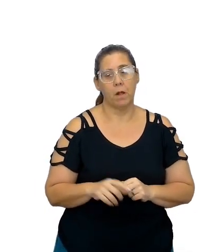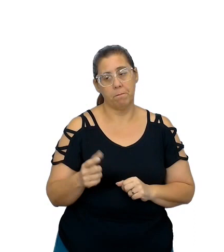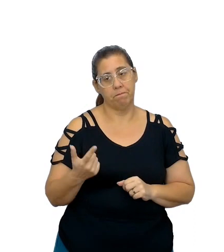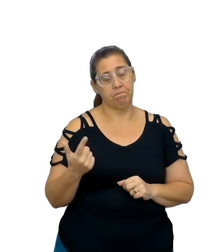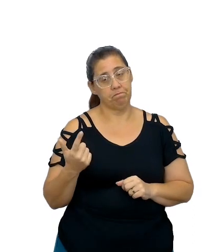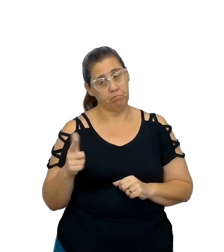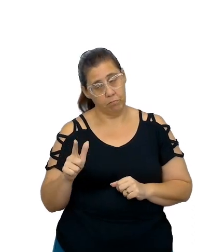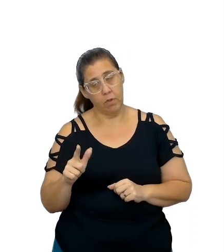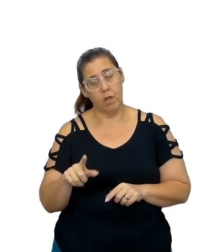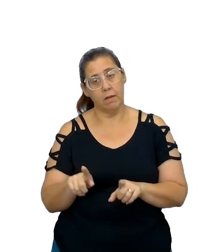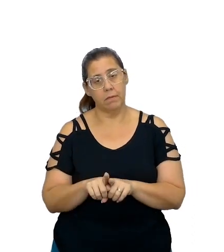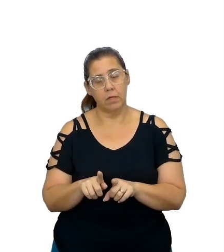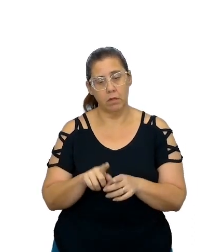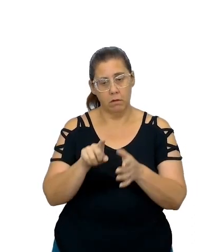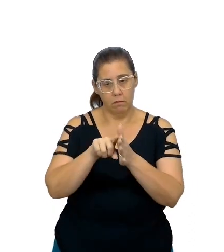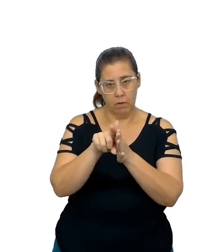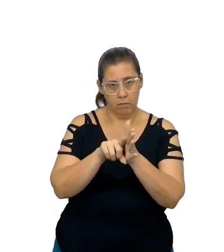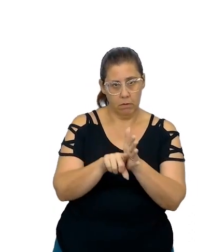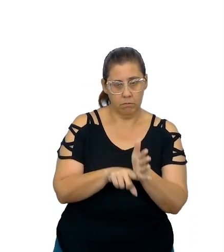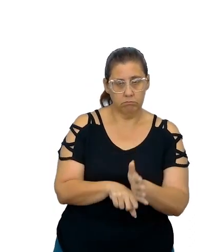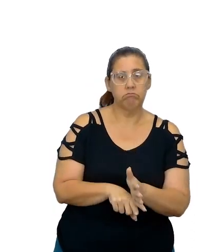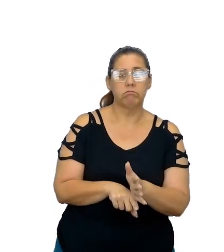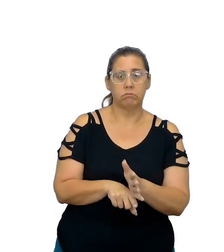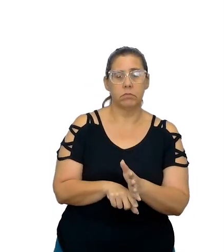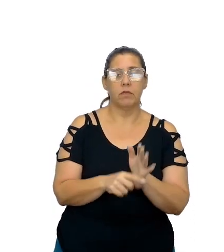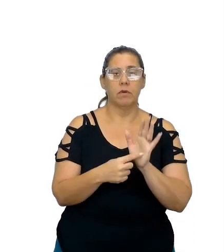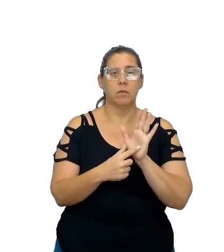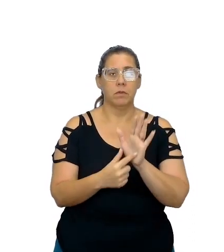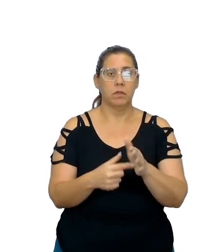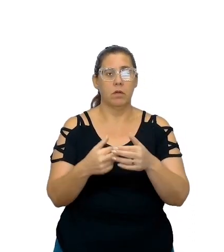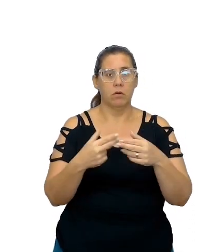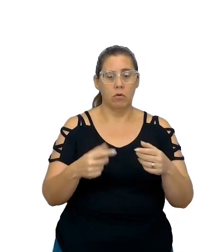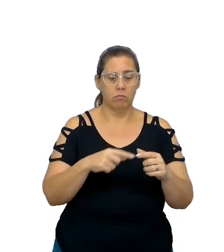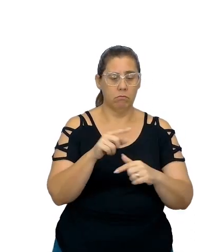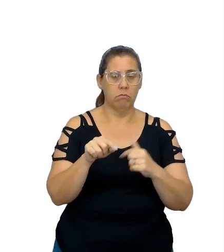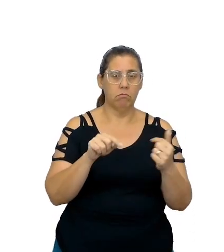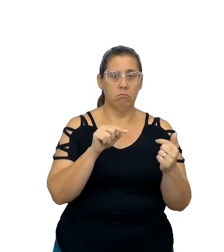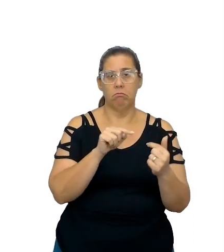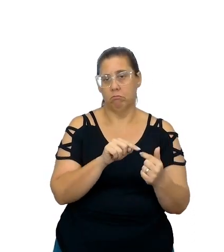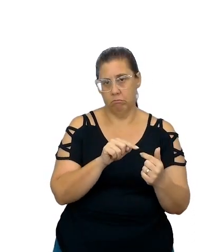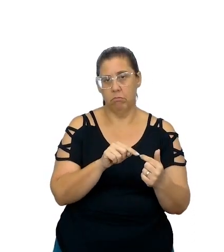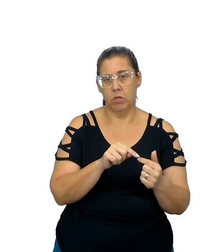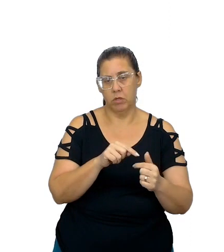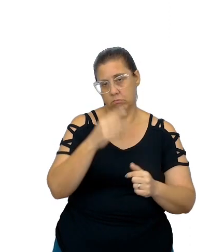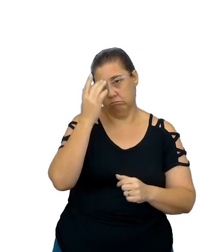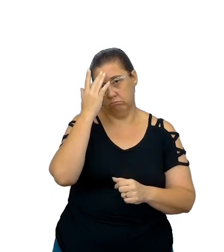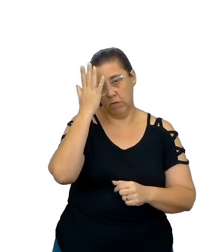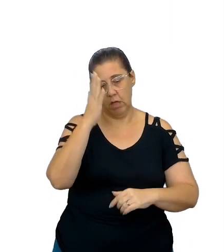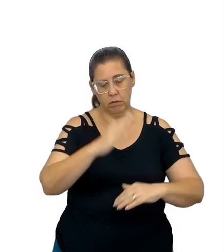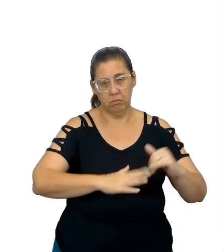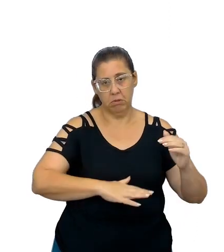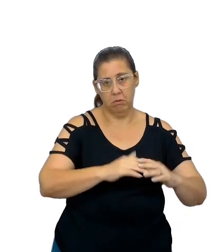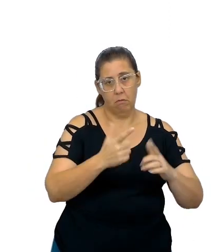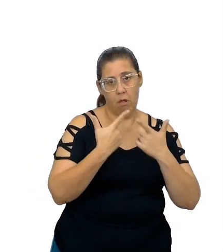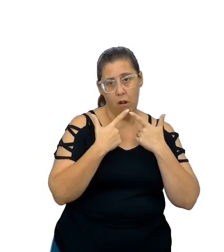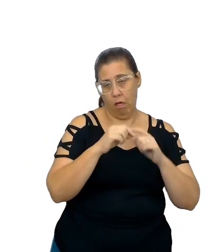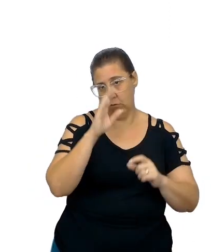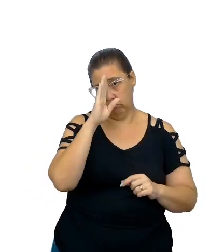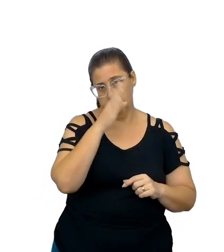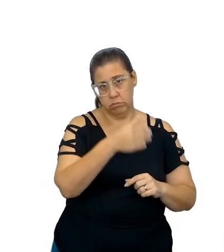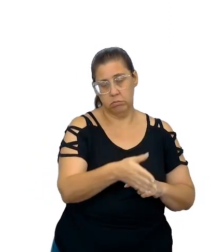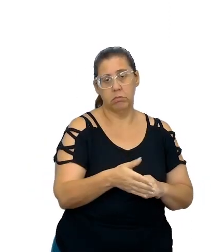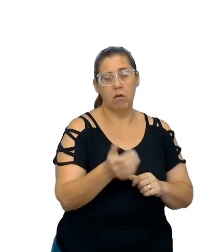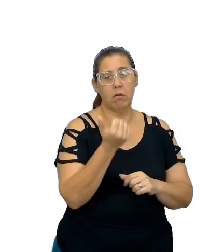outro lado, nós temos a investigação-pesquisa, que vai tratar de coisas mais objetivas, mais práticas, de uma linguagem mais direta,